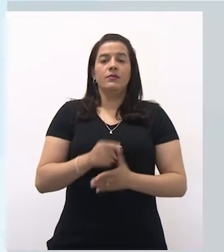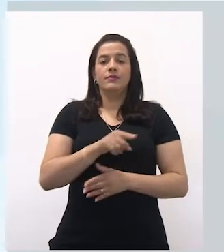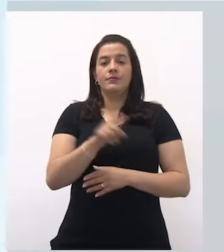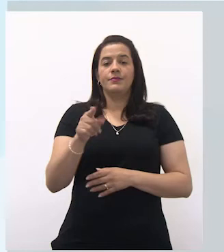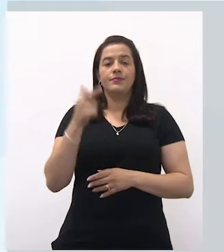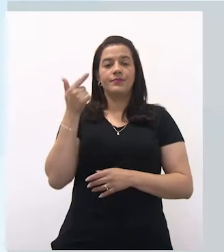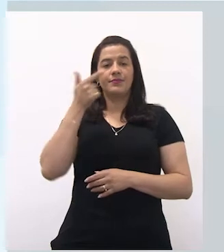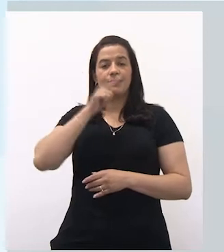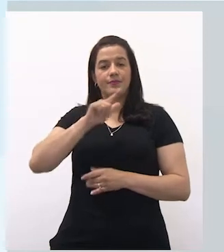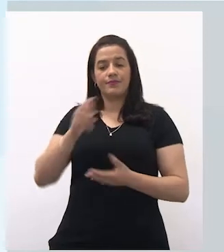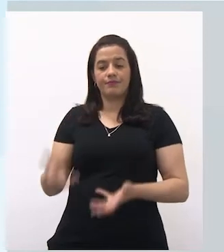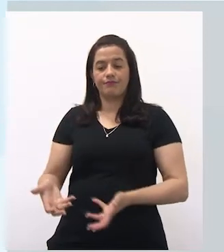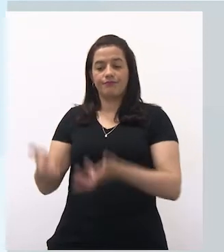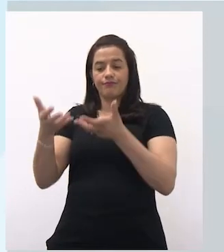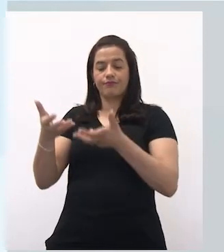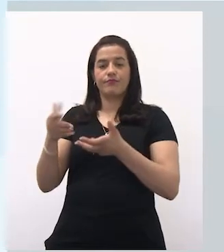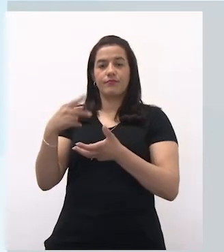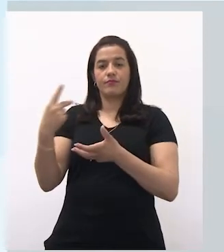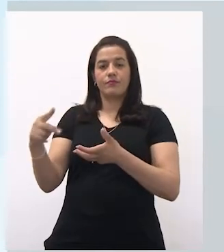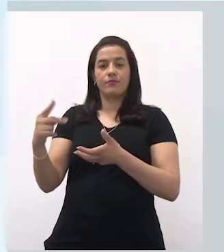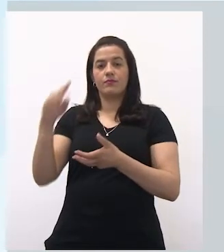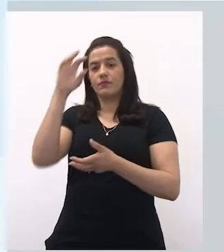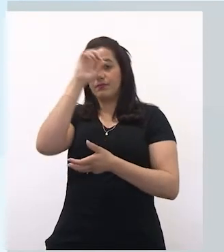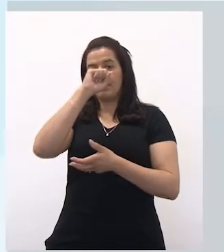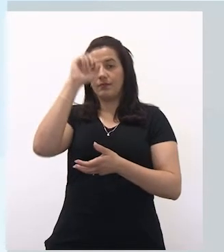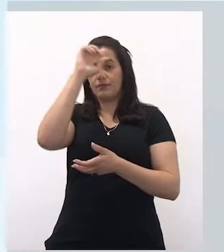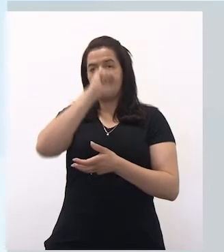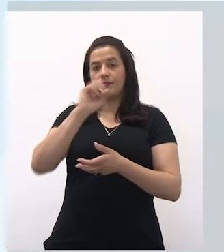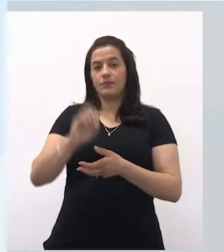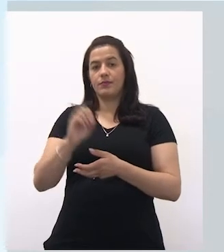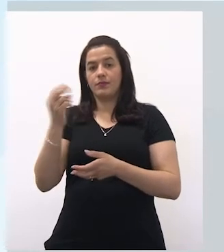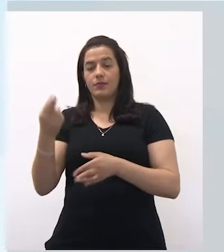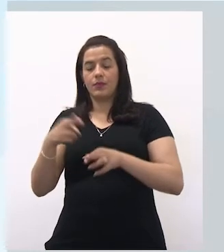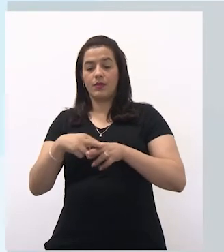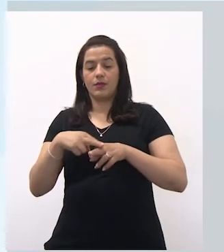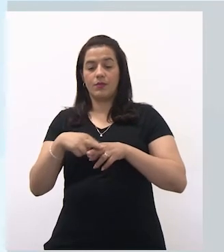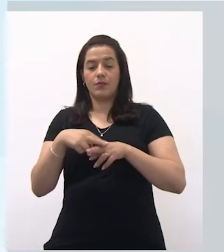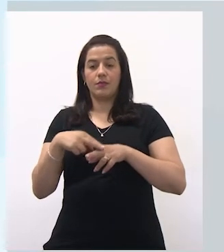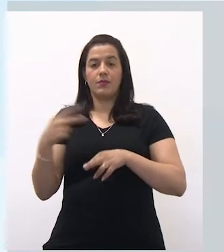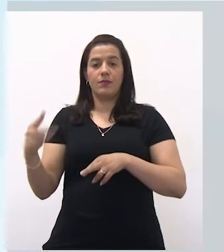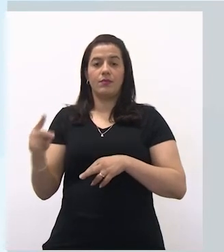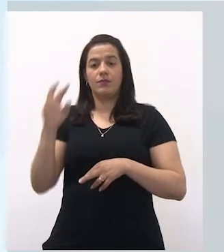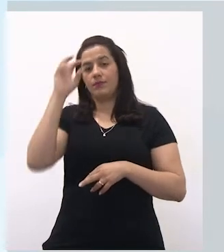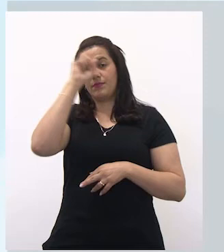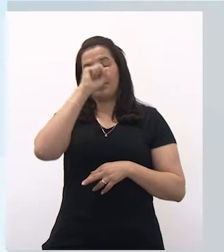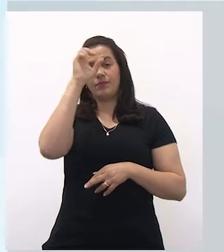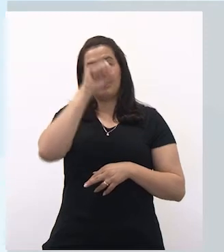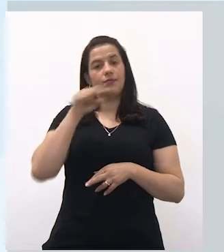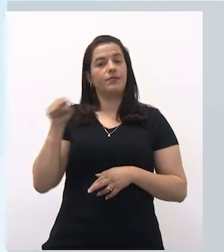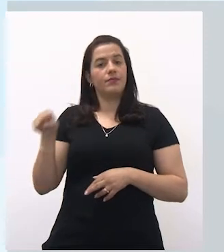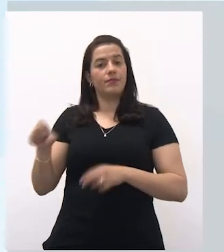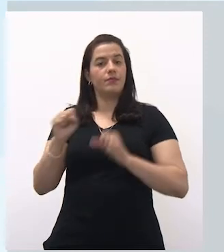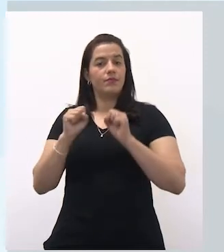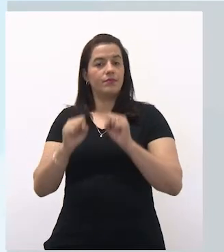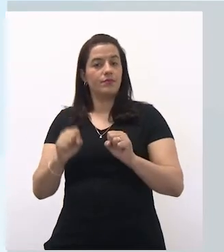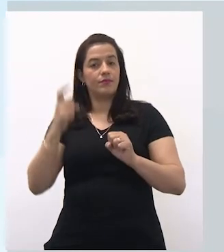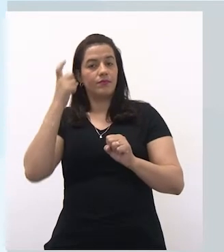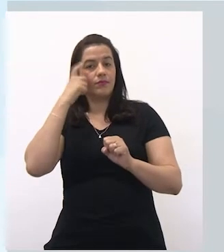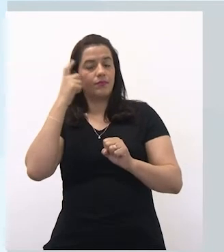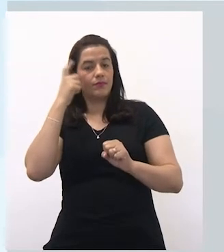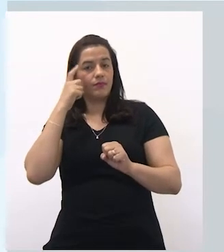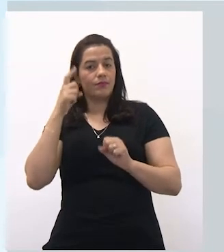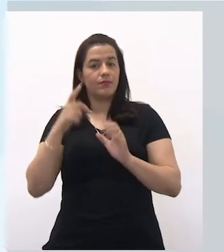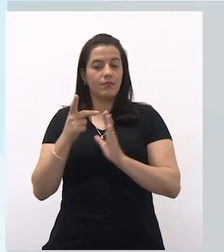para potencializar as aprendizagens ou recuperar as aprendizagens, ele pode pensar, então, em planejar